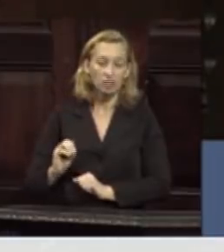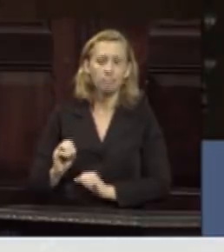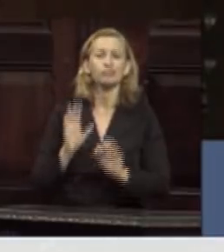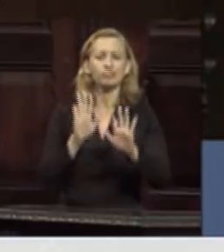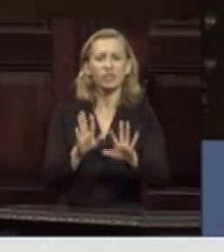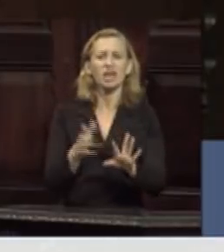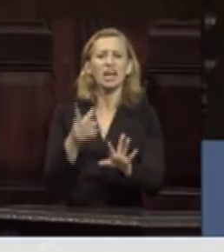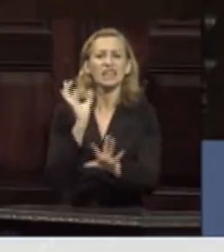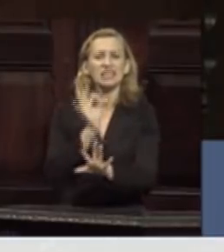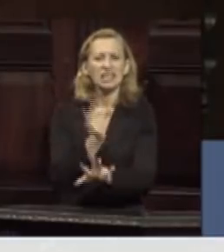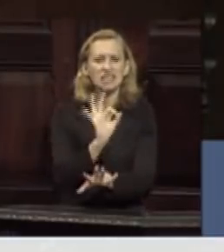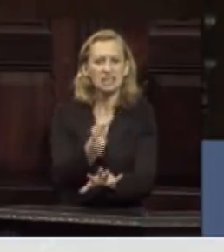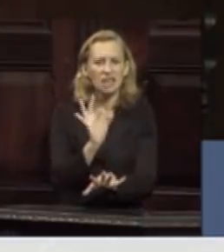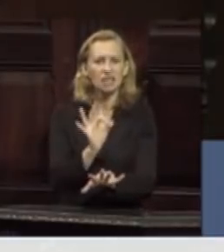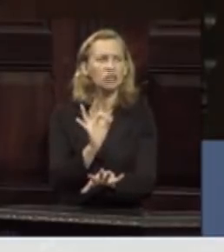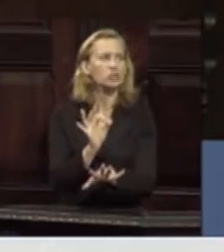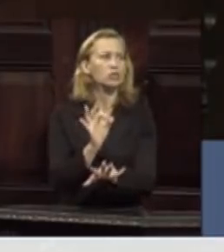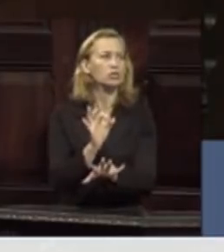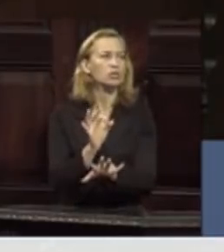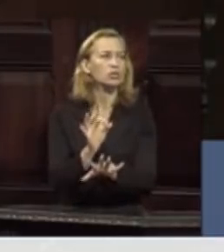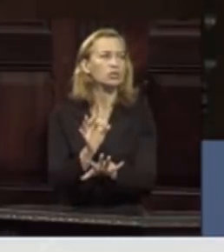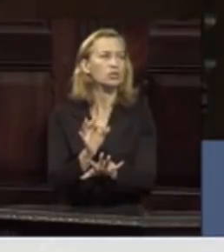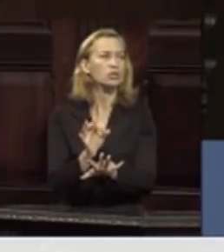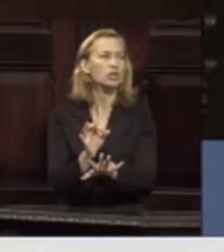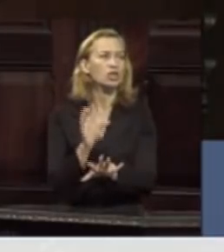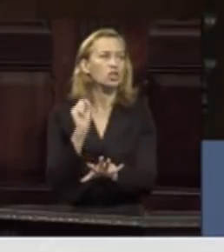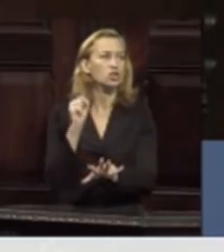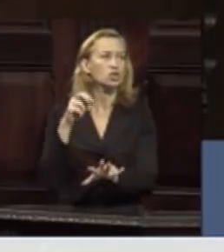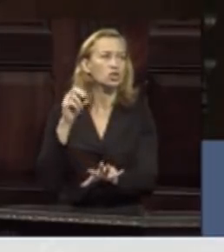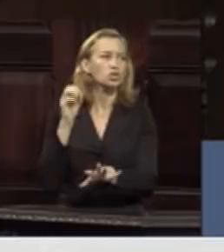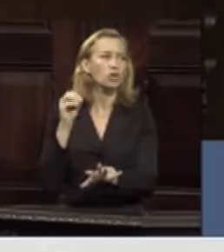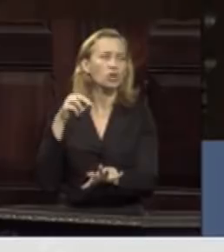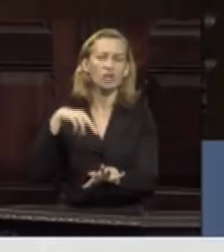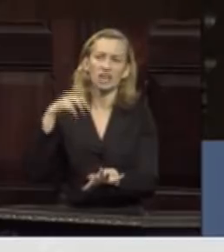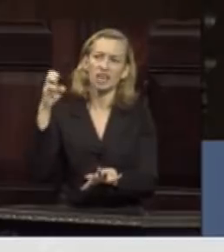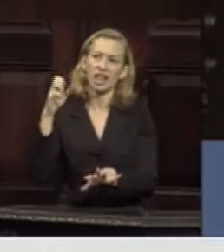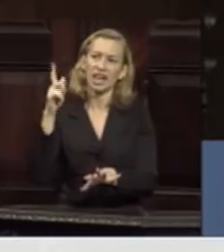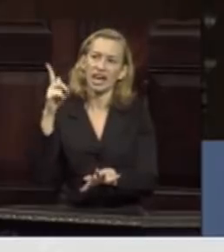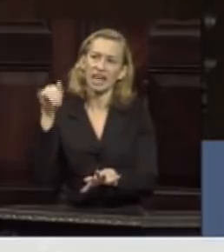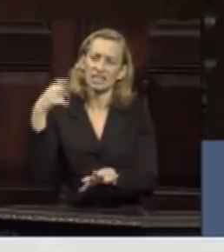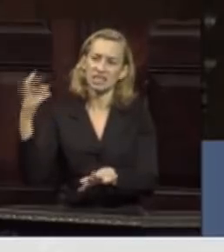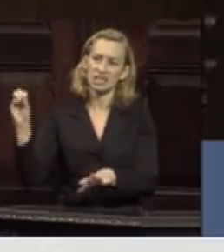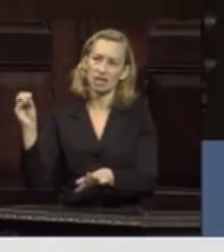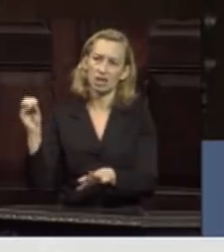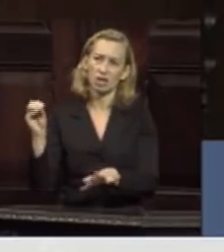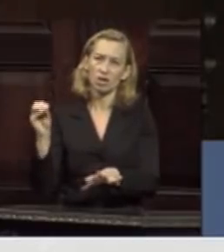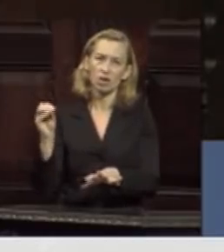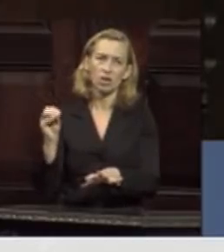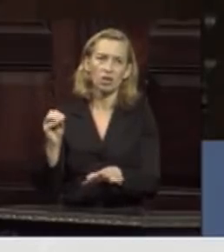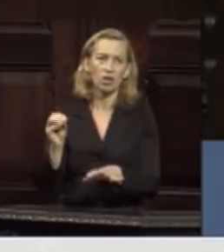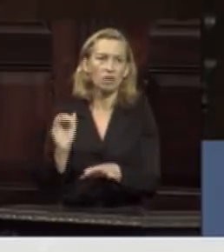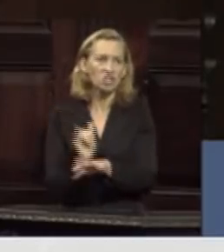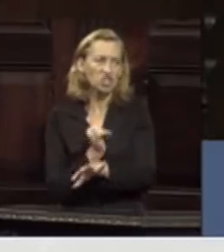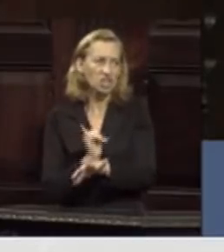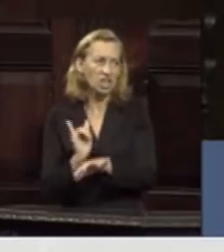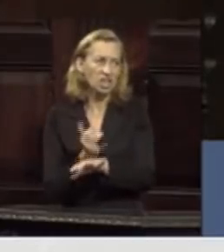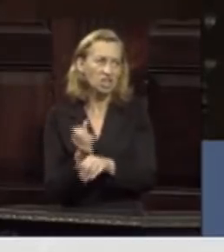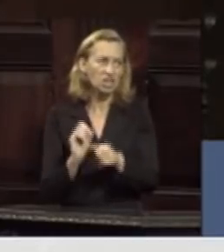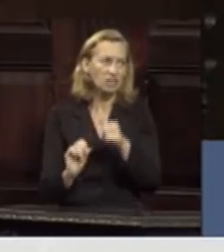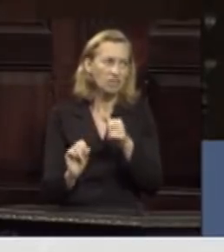dá para se mensurar. A questão da sonegação é uma estimativa que os técnicos fazem. Se fosse